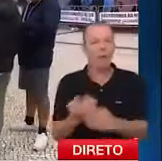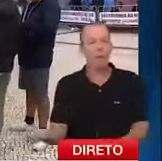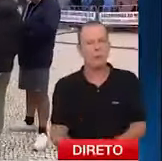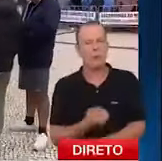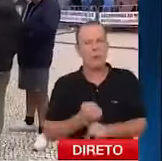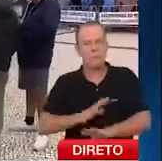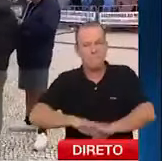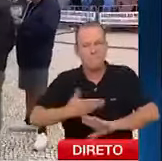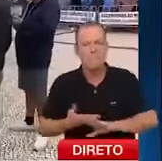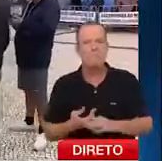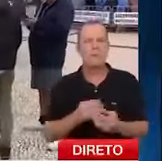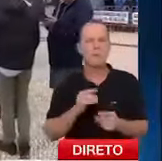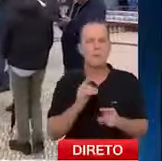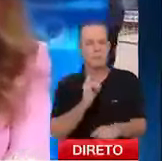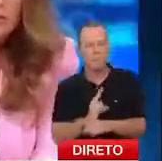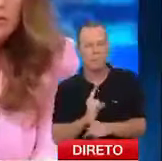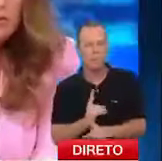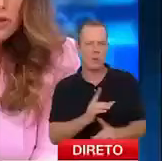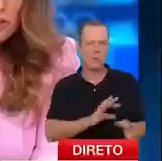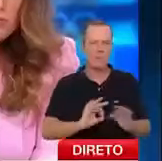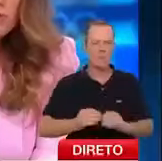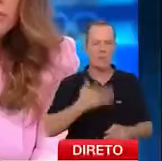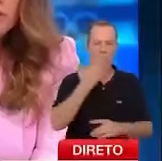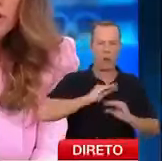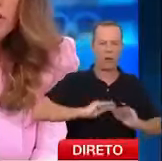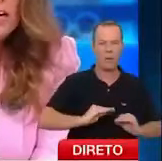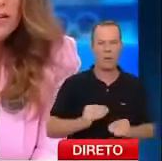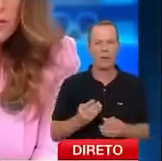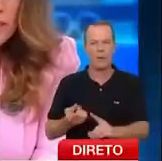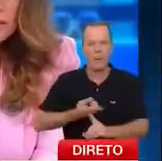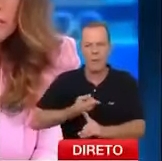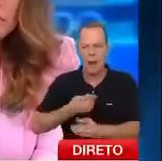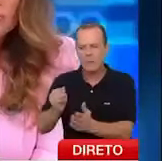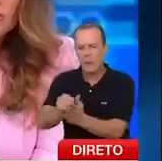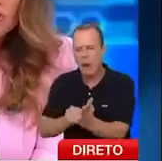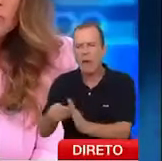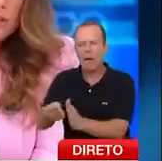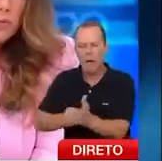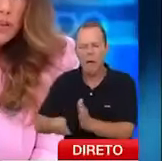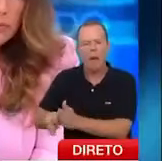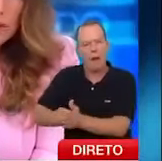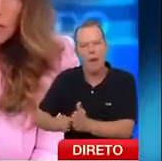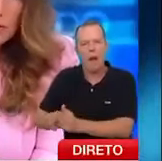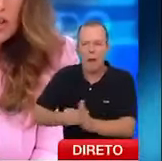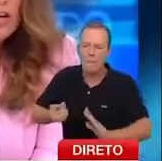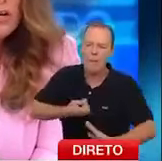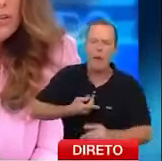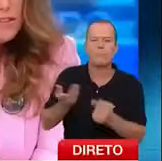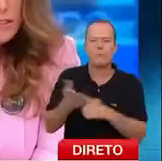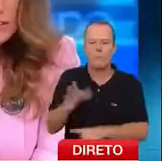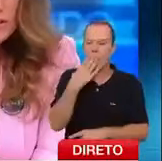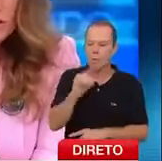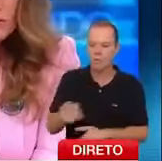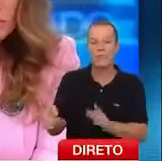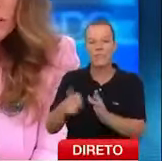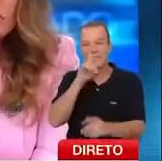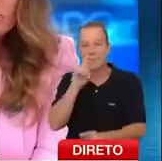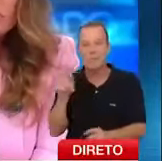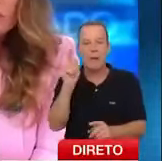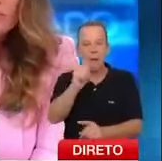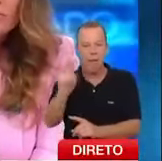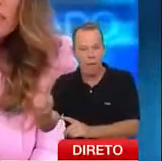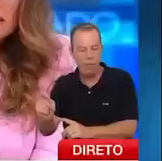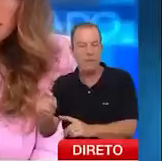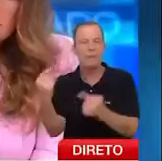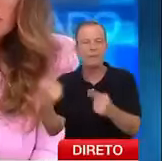além daquilo que é a preparação das aulas contudo o que nós temos de preencher nomeadamente no que diz respeito por exemplo a alunos com necessidade educativa especiais